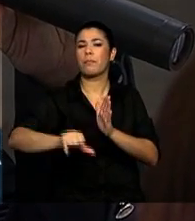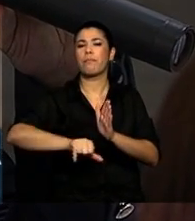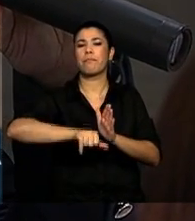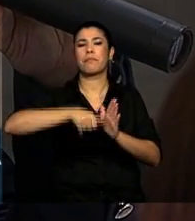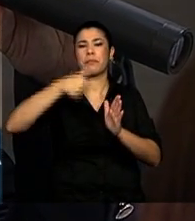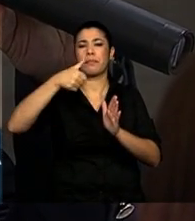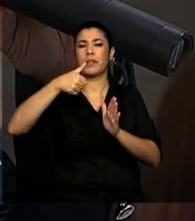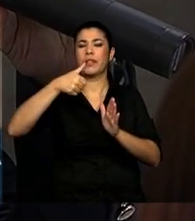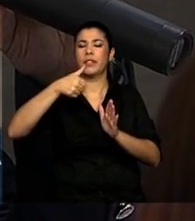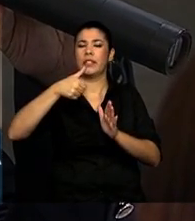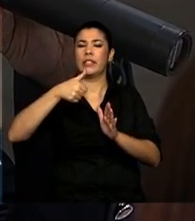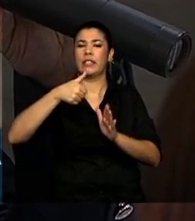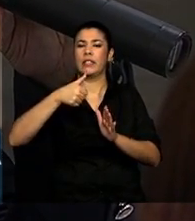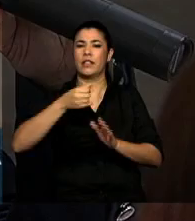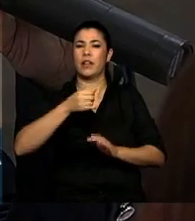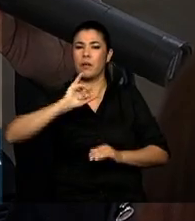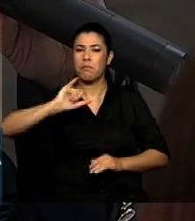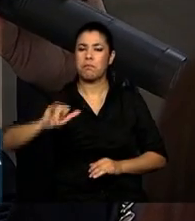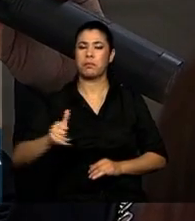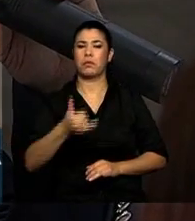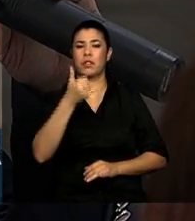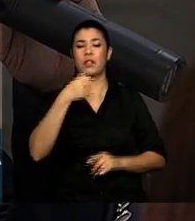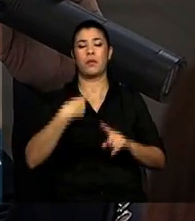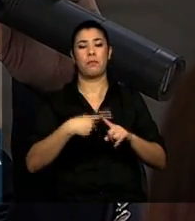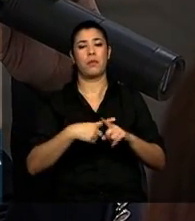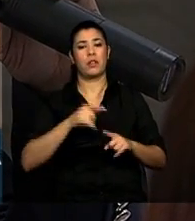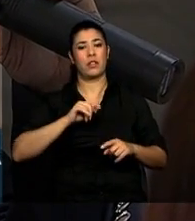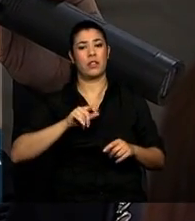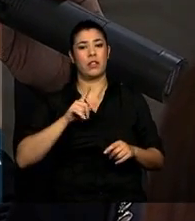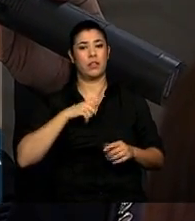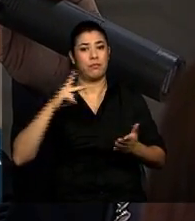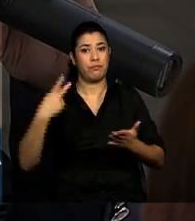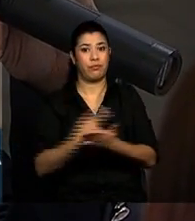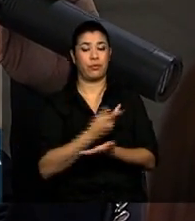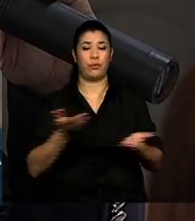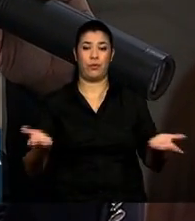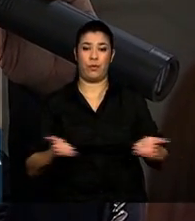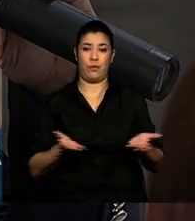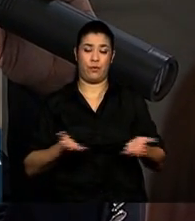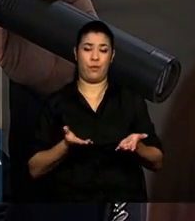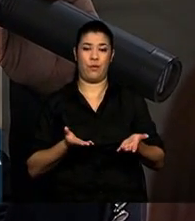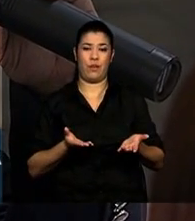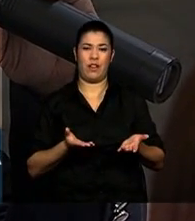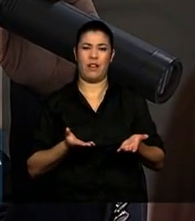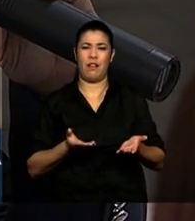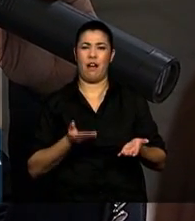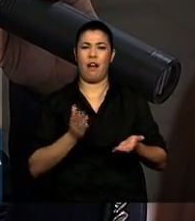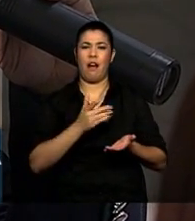eh no momento em que tem havido um grande